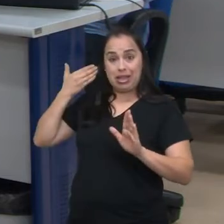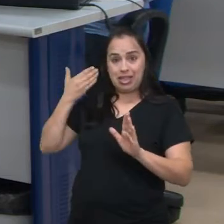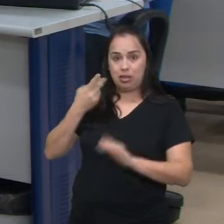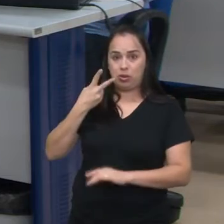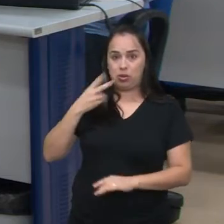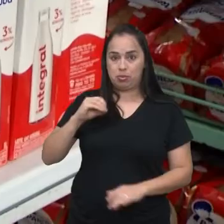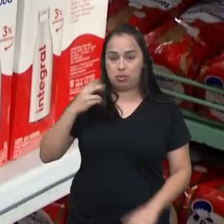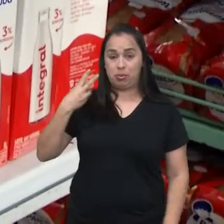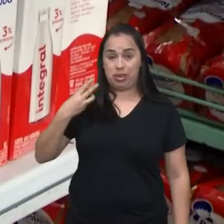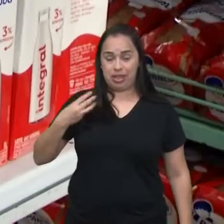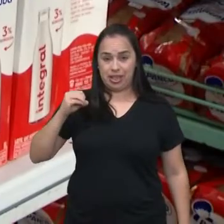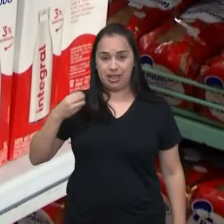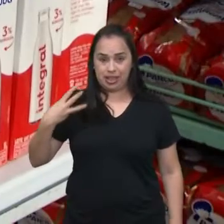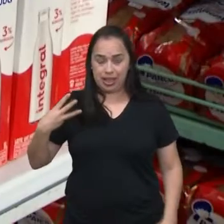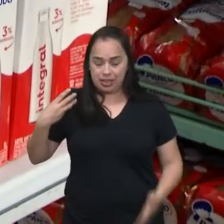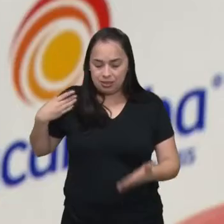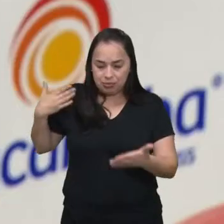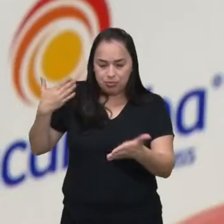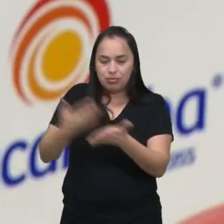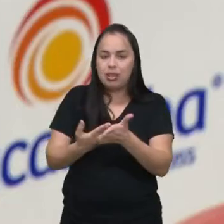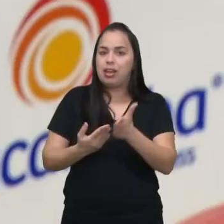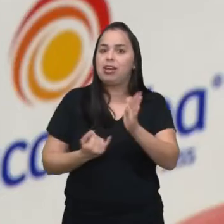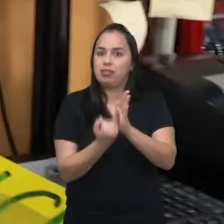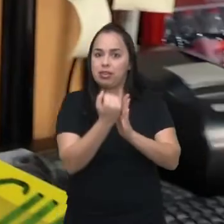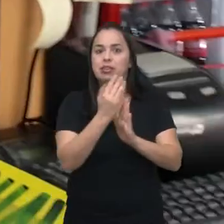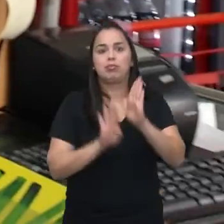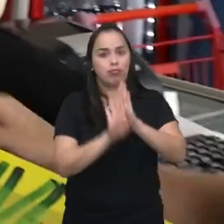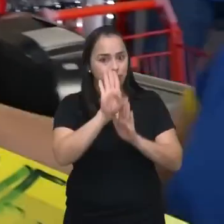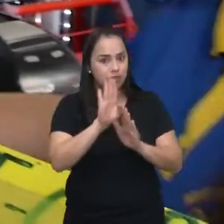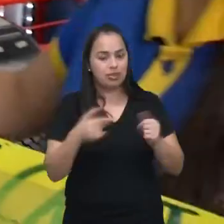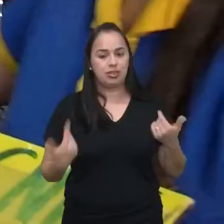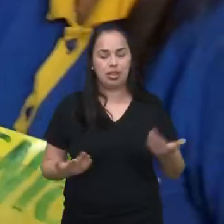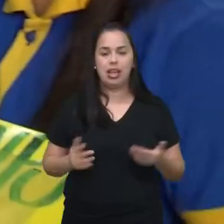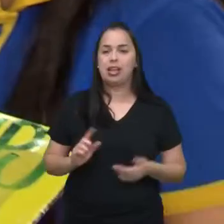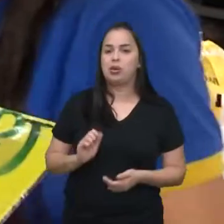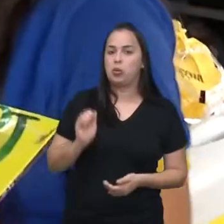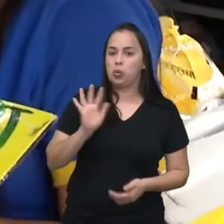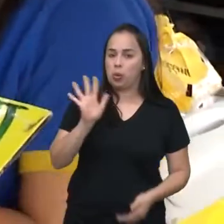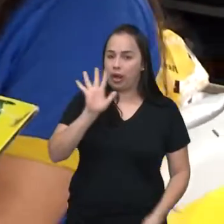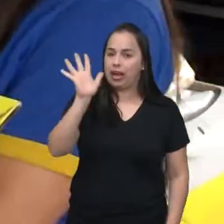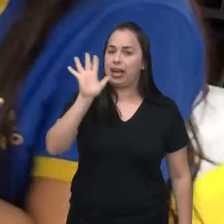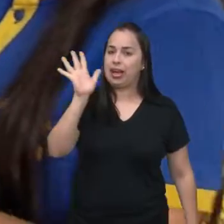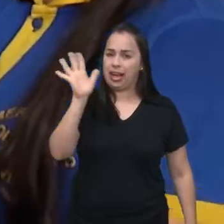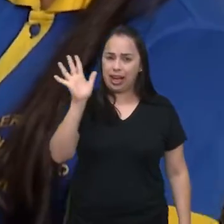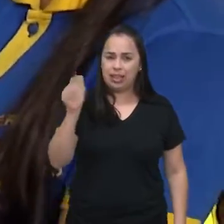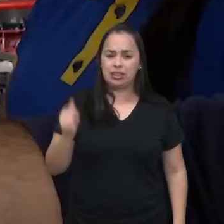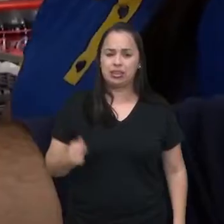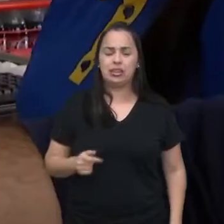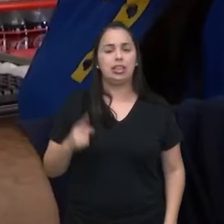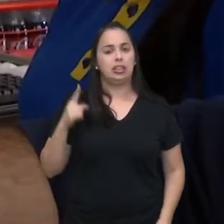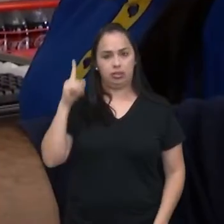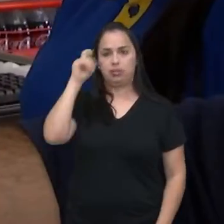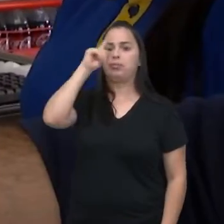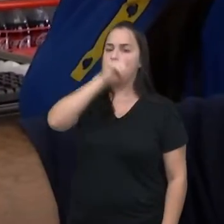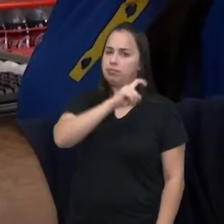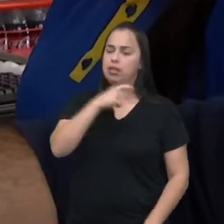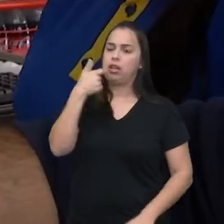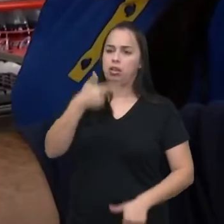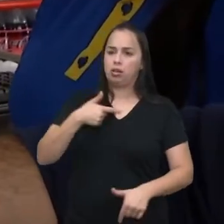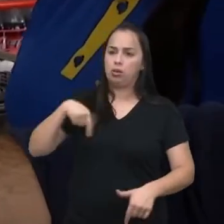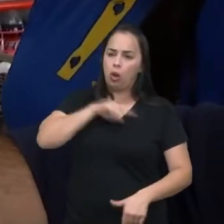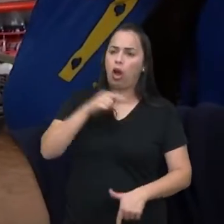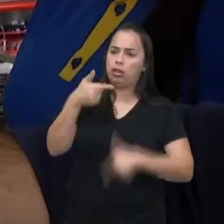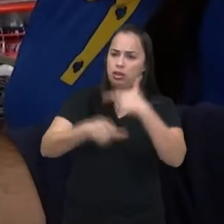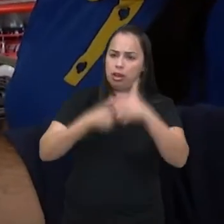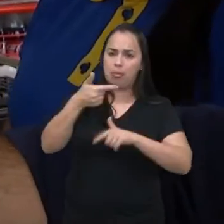desde 2003 o preço na prateleira não mente Está caro fazer uma simples compra no mercado Tá difícil mesmo porque